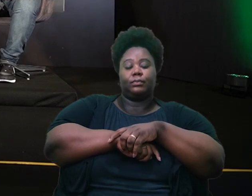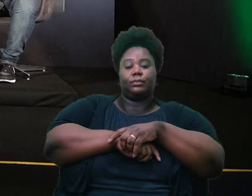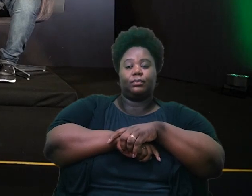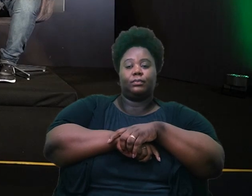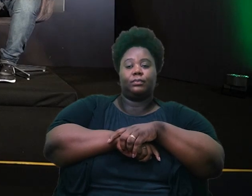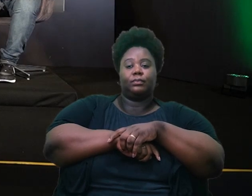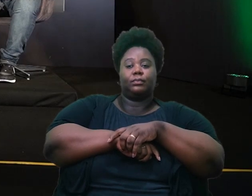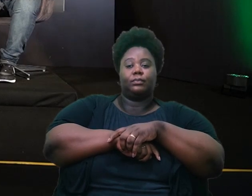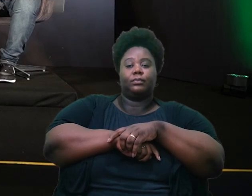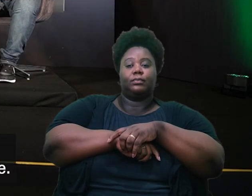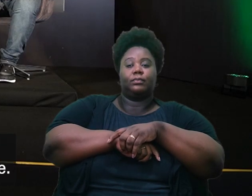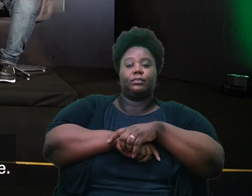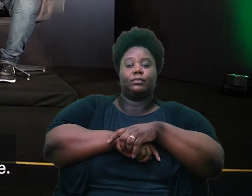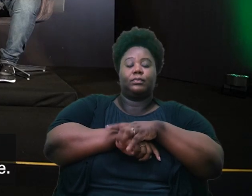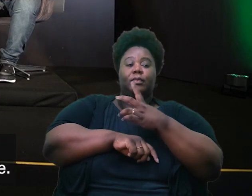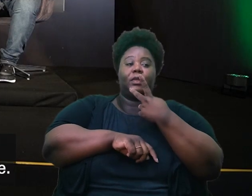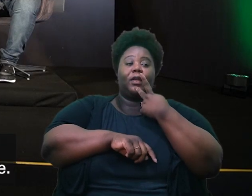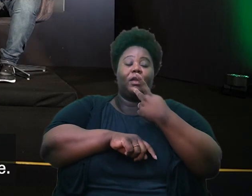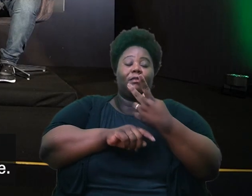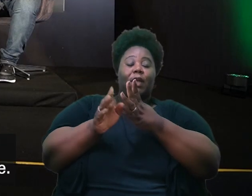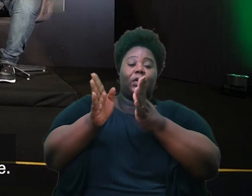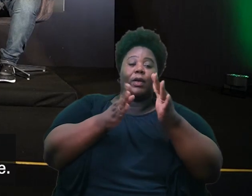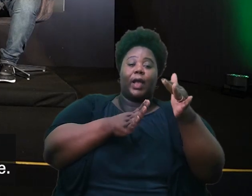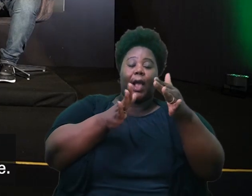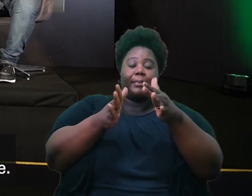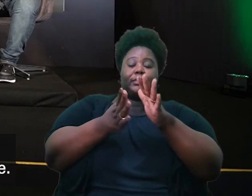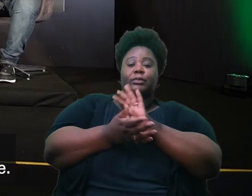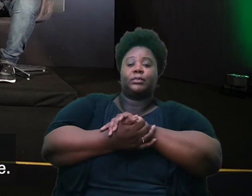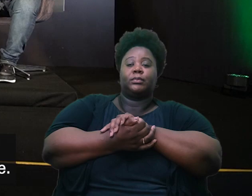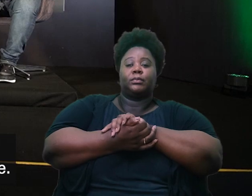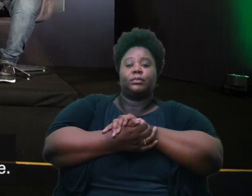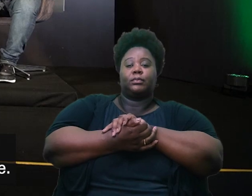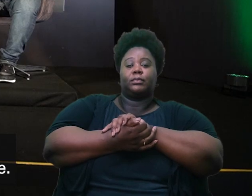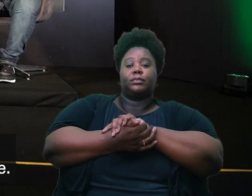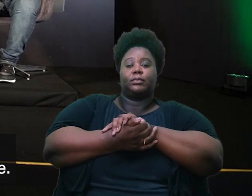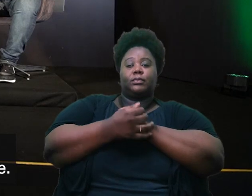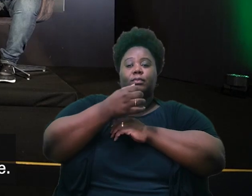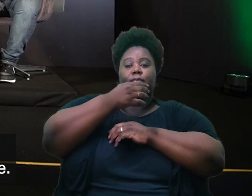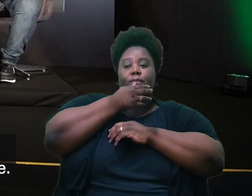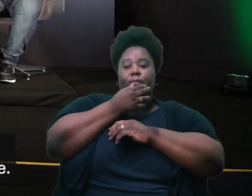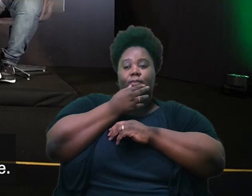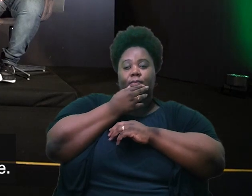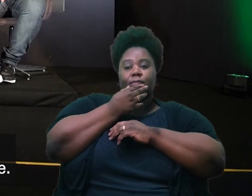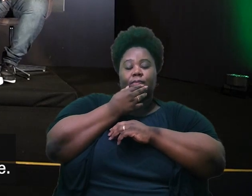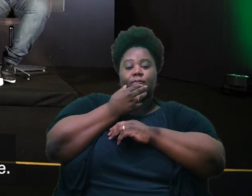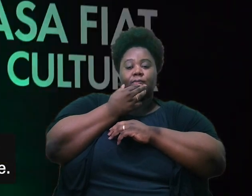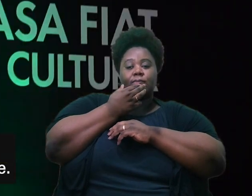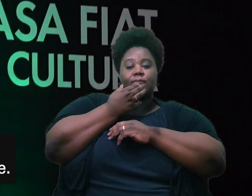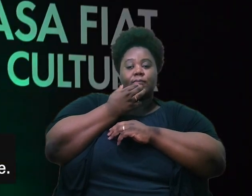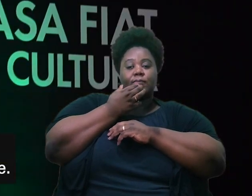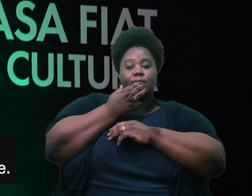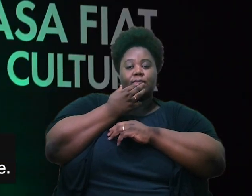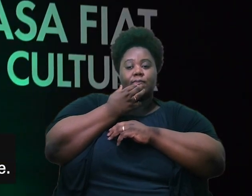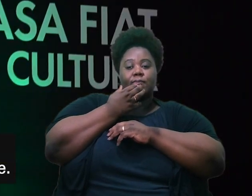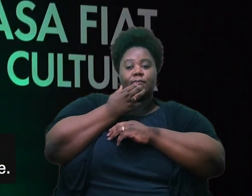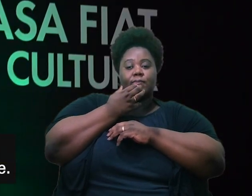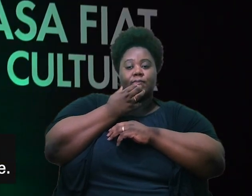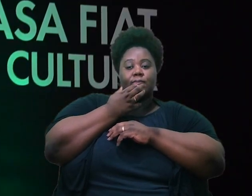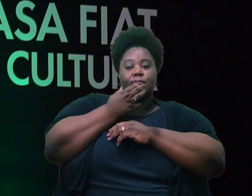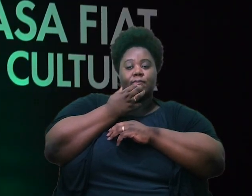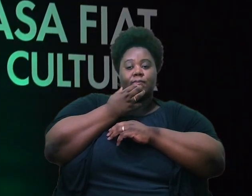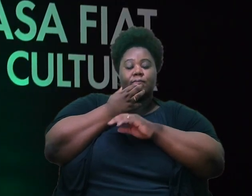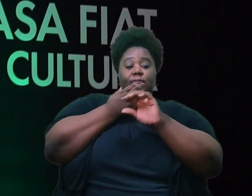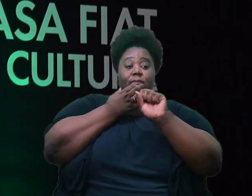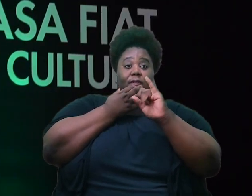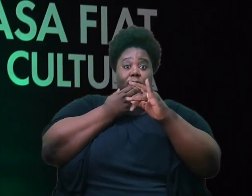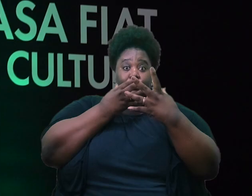A pauta da música ocidental não dá conta da ginga, da síncope.